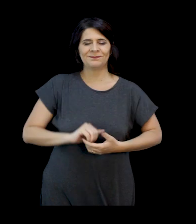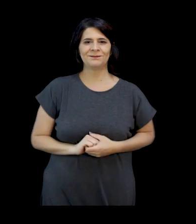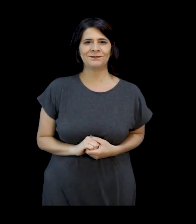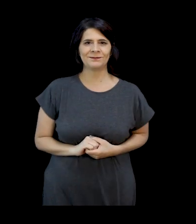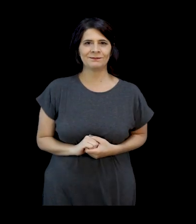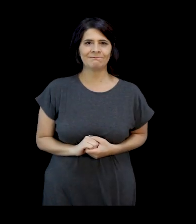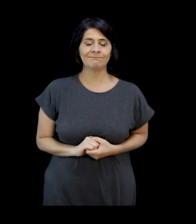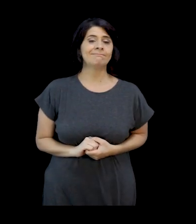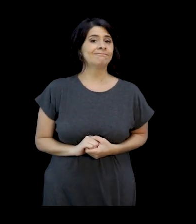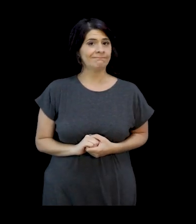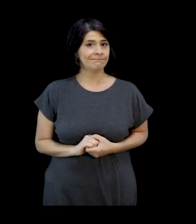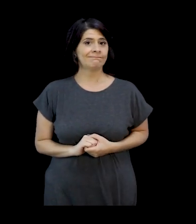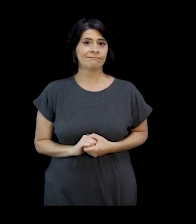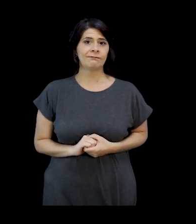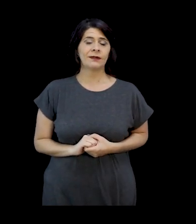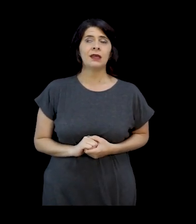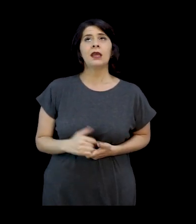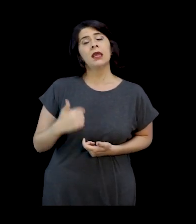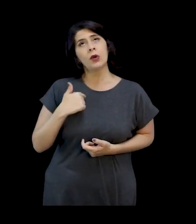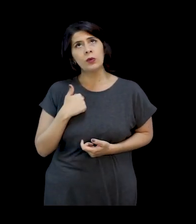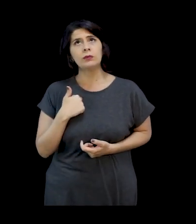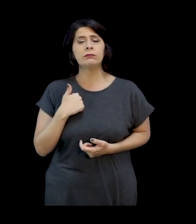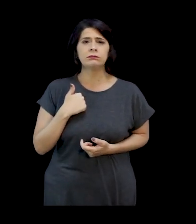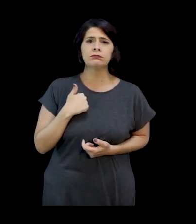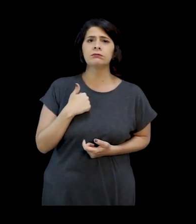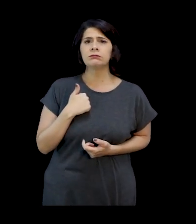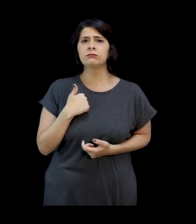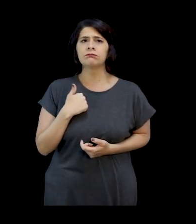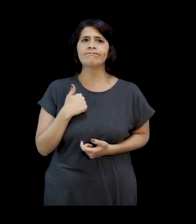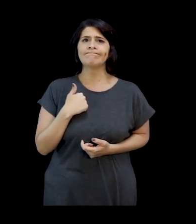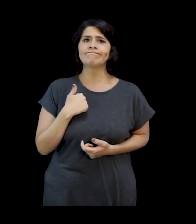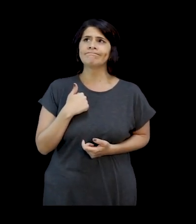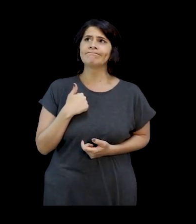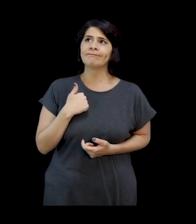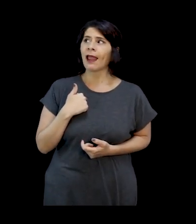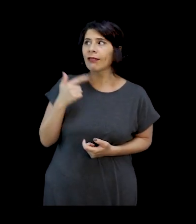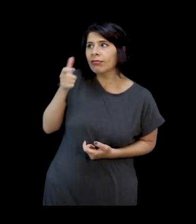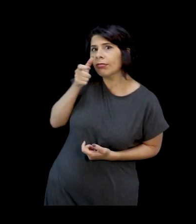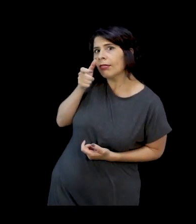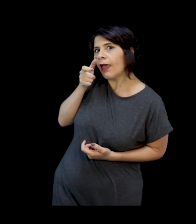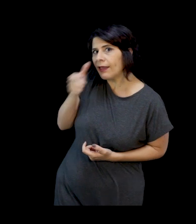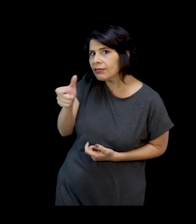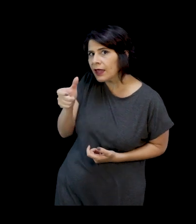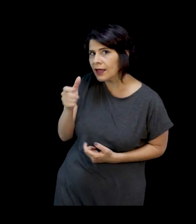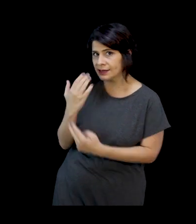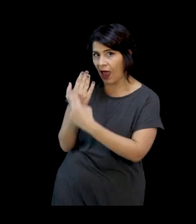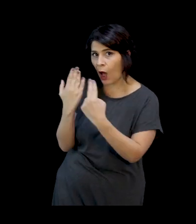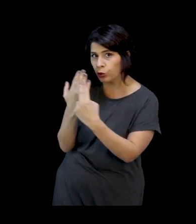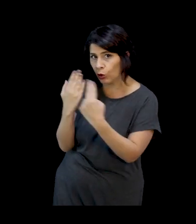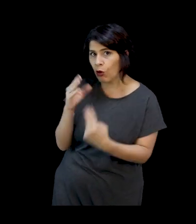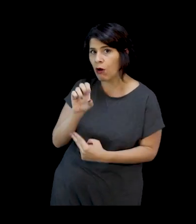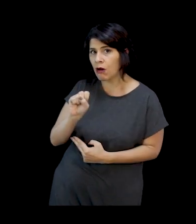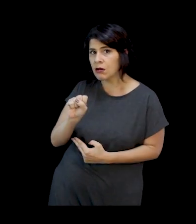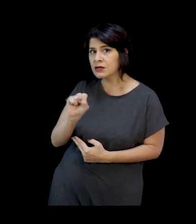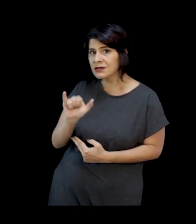E a razão pela qual eu me interessei pelo Simmel